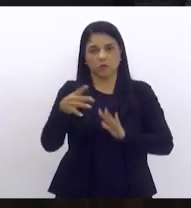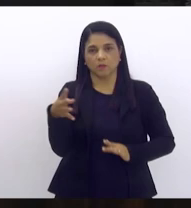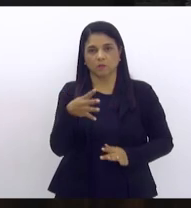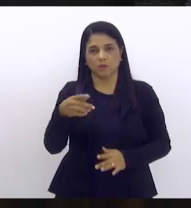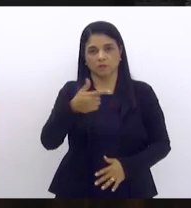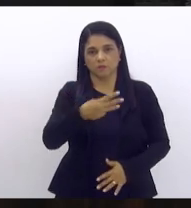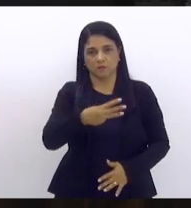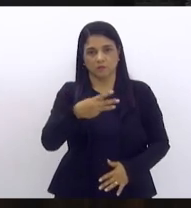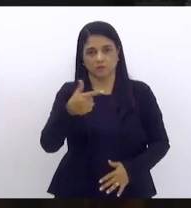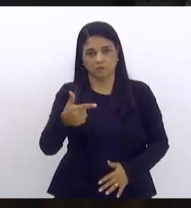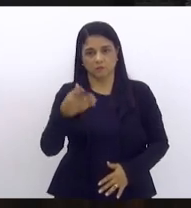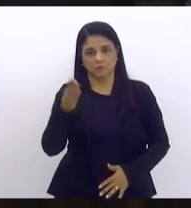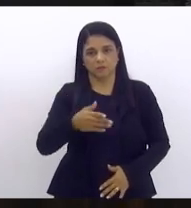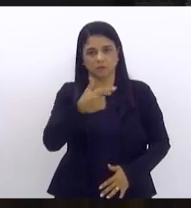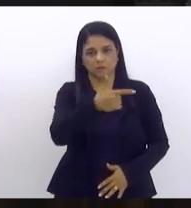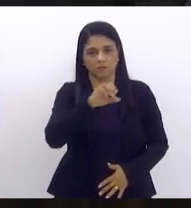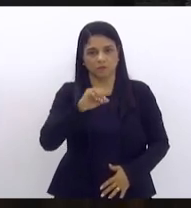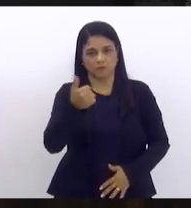número